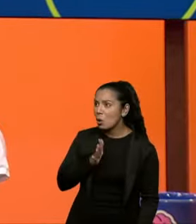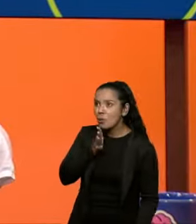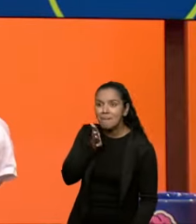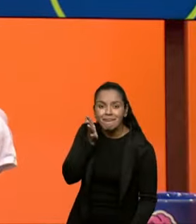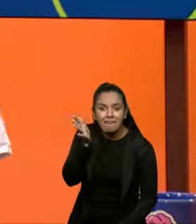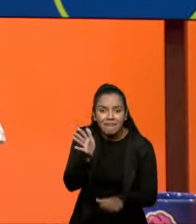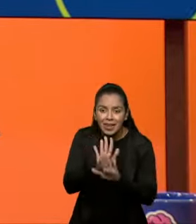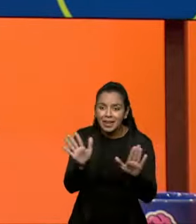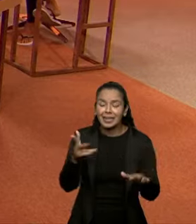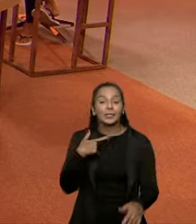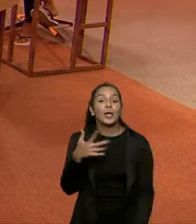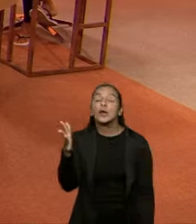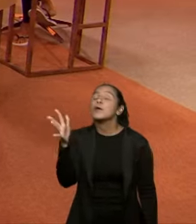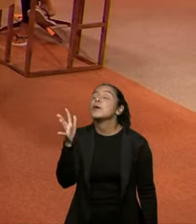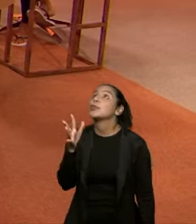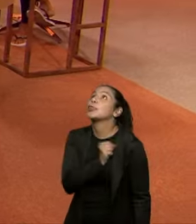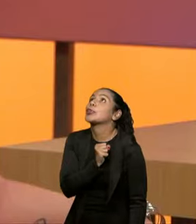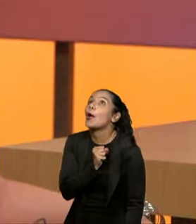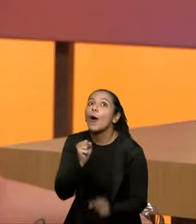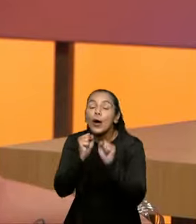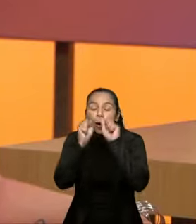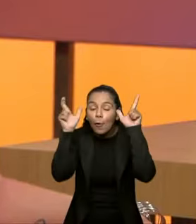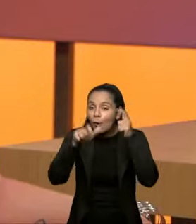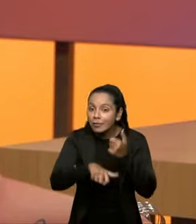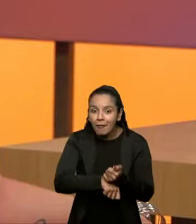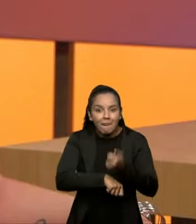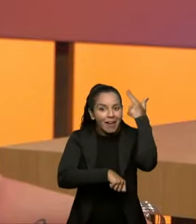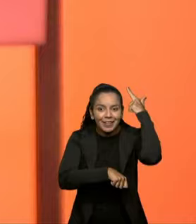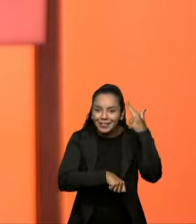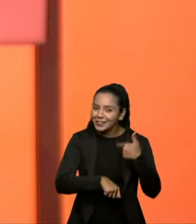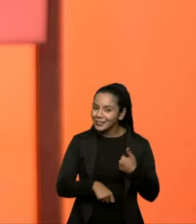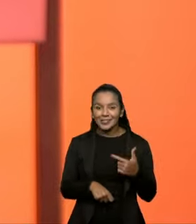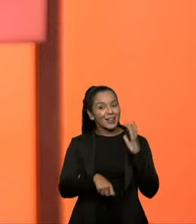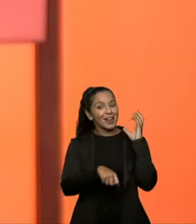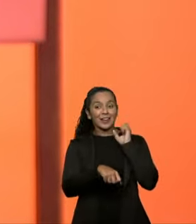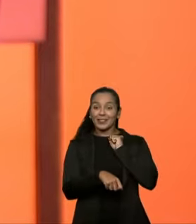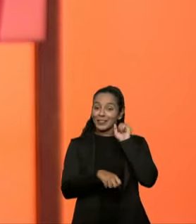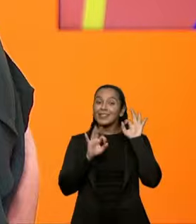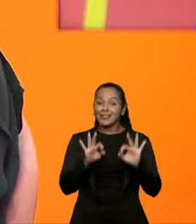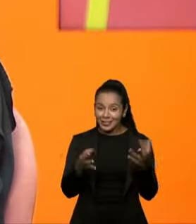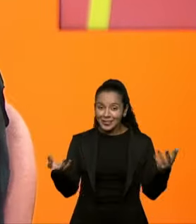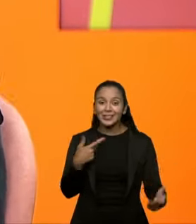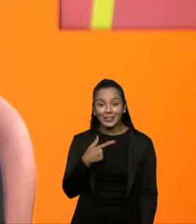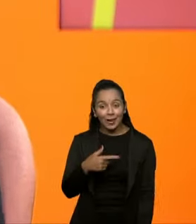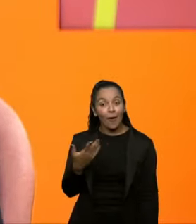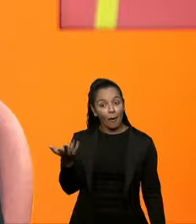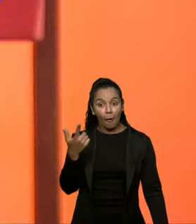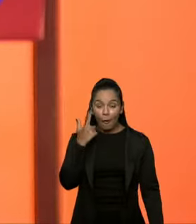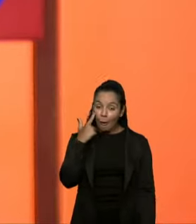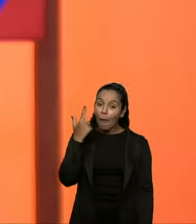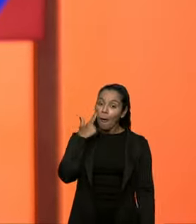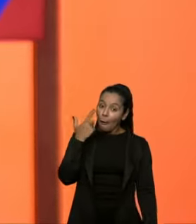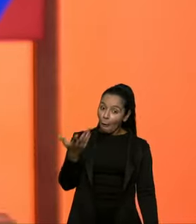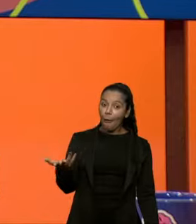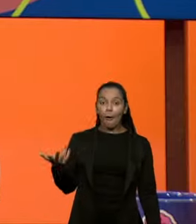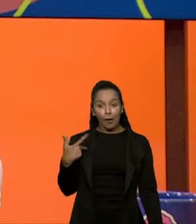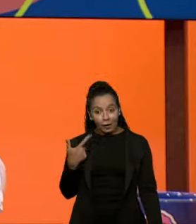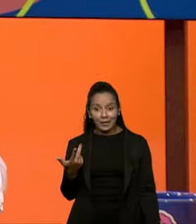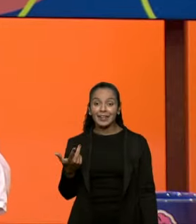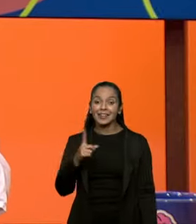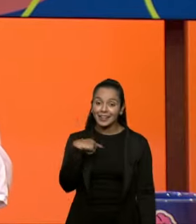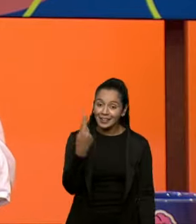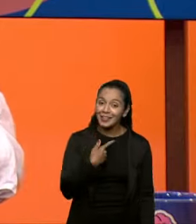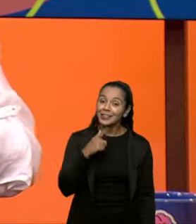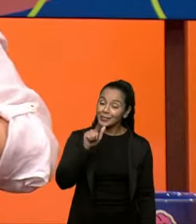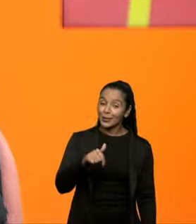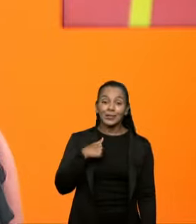Eu faço isso. Isso é péssimo. Eu adoro poder meditar. Gente, meu mundo caiu, Maísa. Que maldade. Vivemos a ditadura do sono. Que